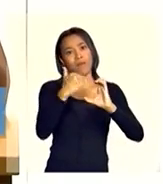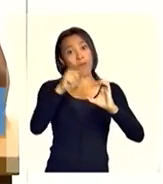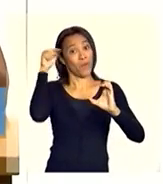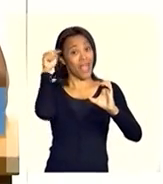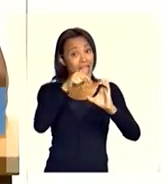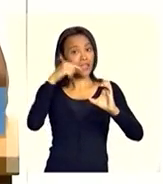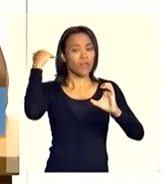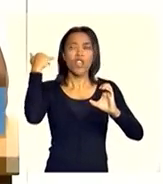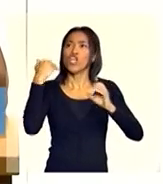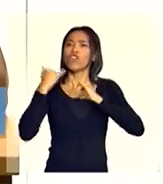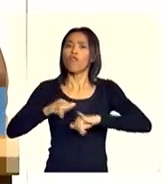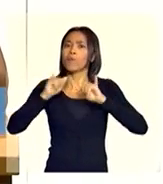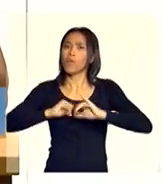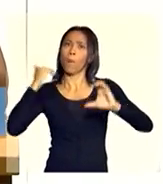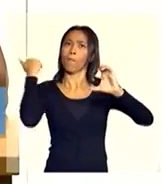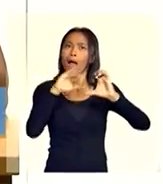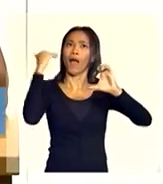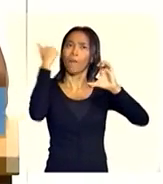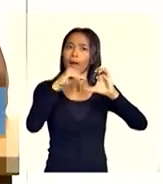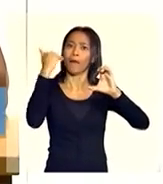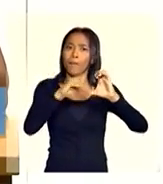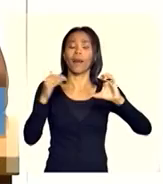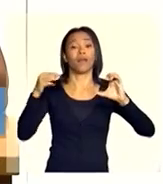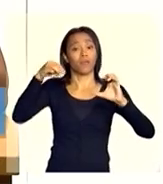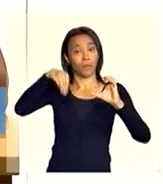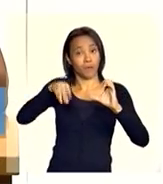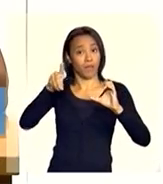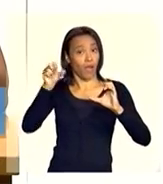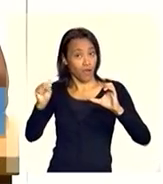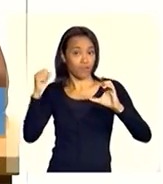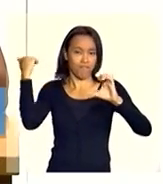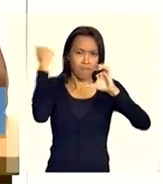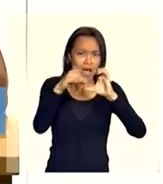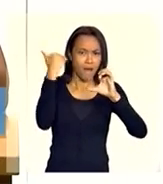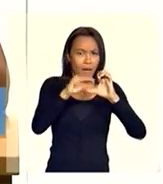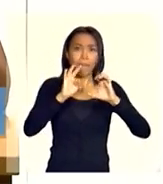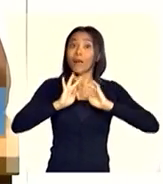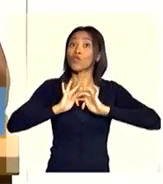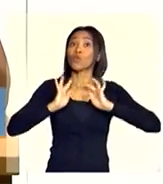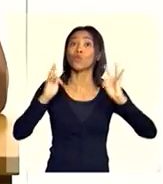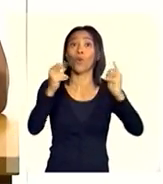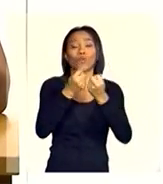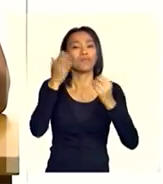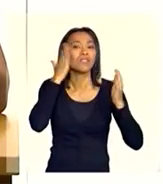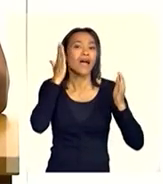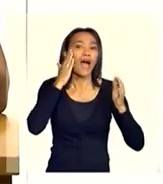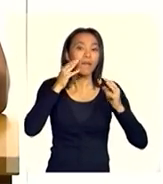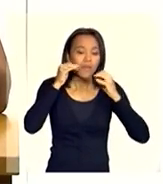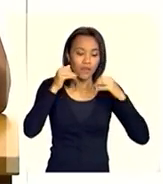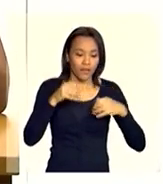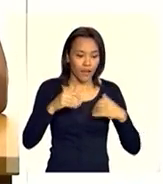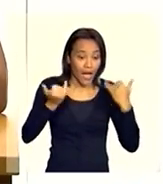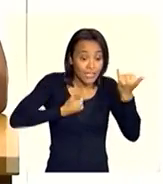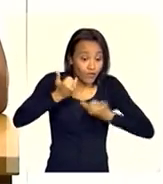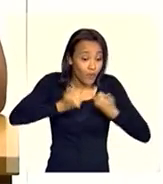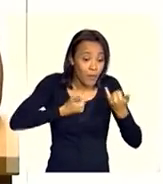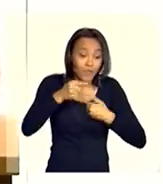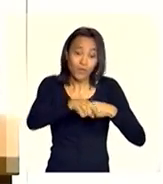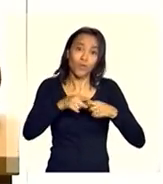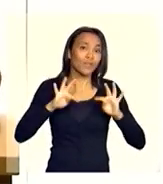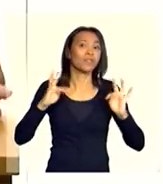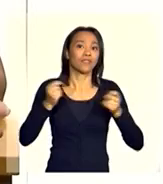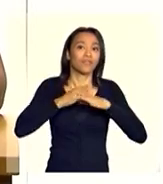envia os comunicados do do ministério chega para todo mundo quem tiver acesso vai poder verificar essa